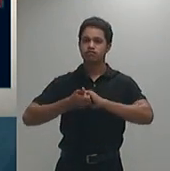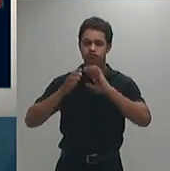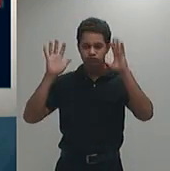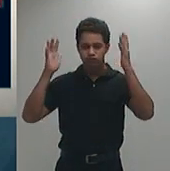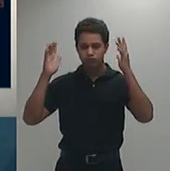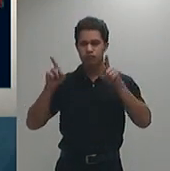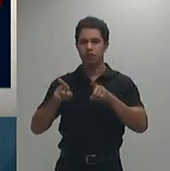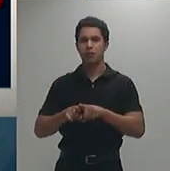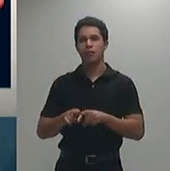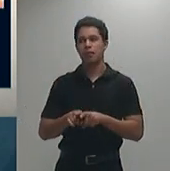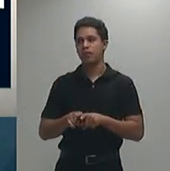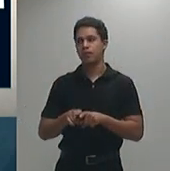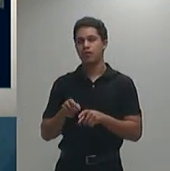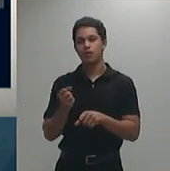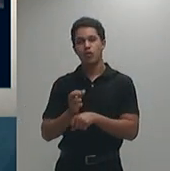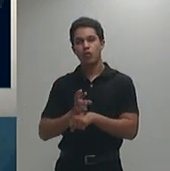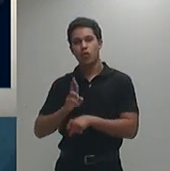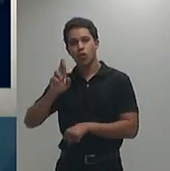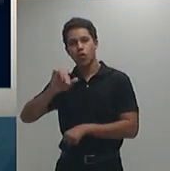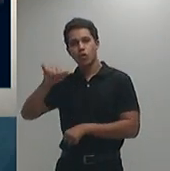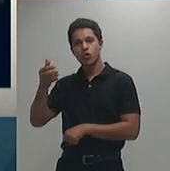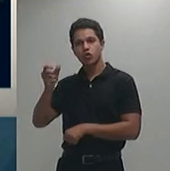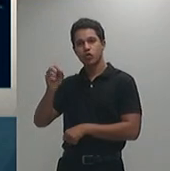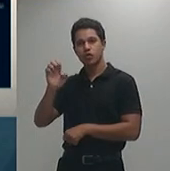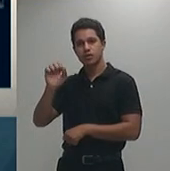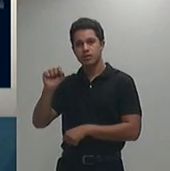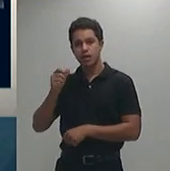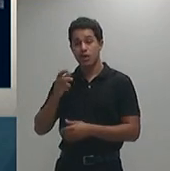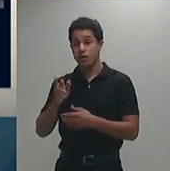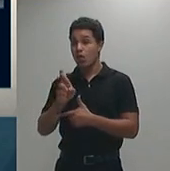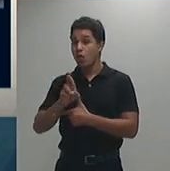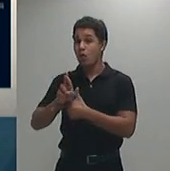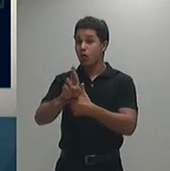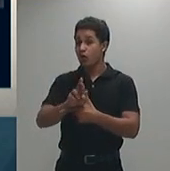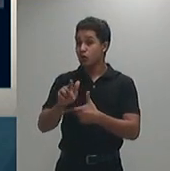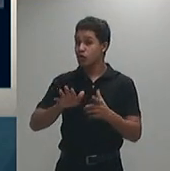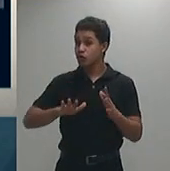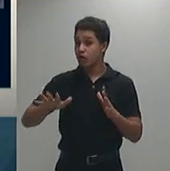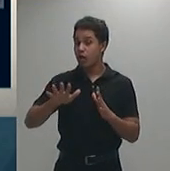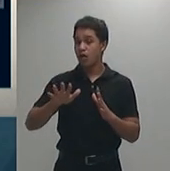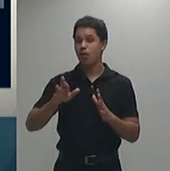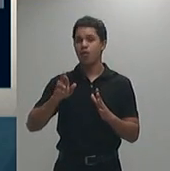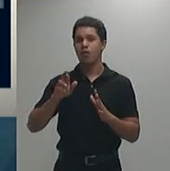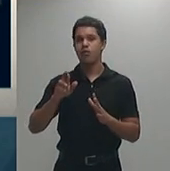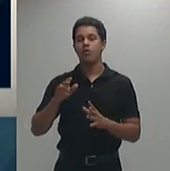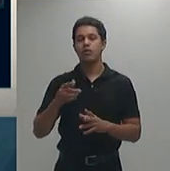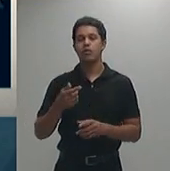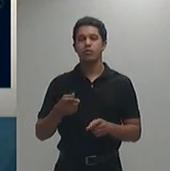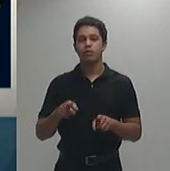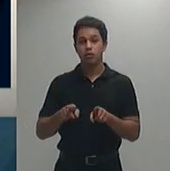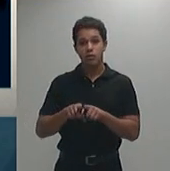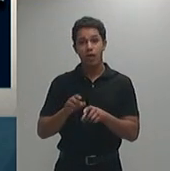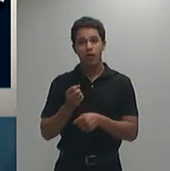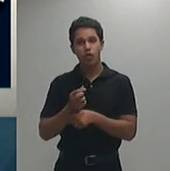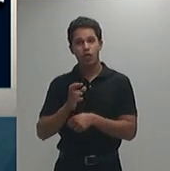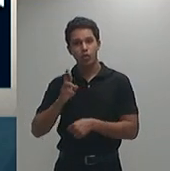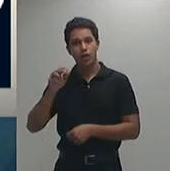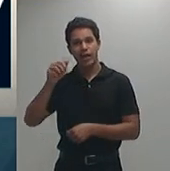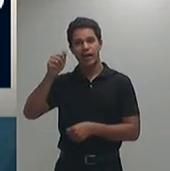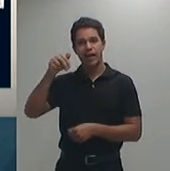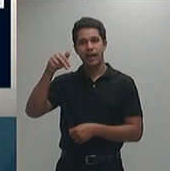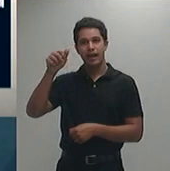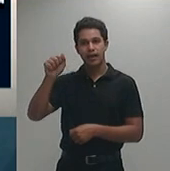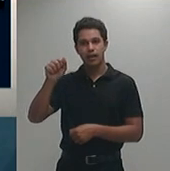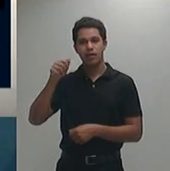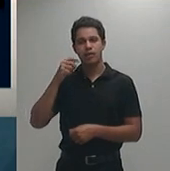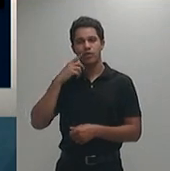o Dr José Bonifácio procurador-geral da República a doutora Ana Elisa já plenamente